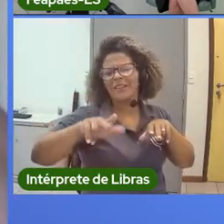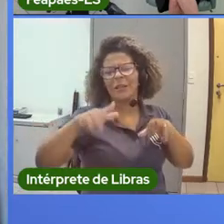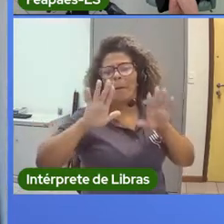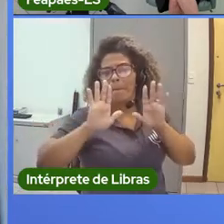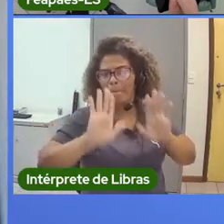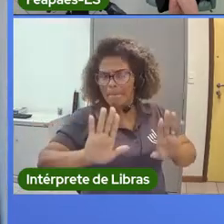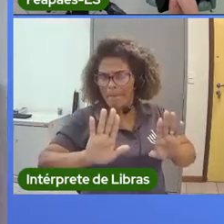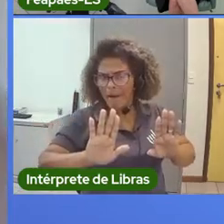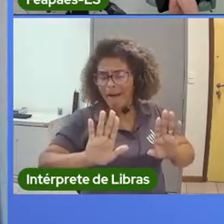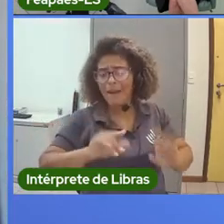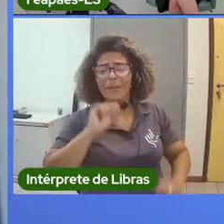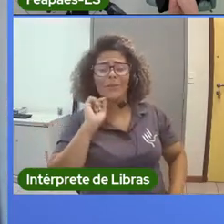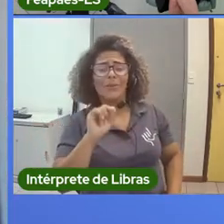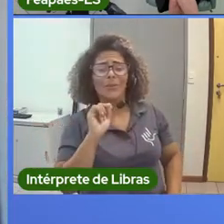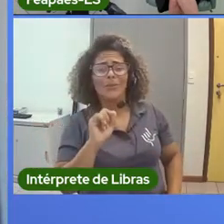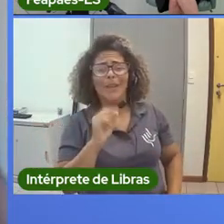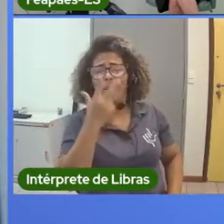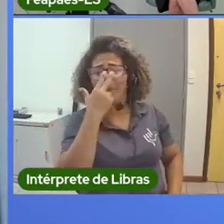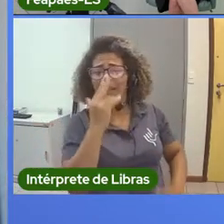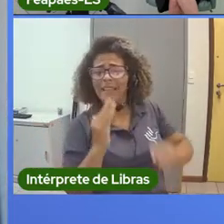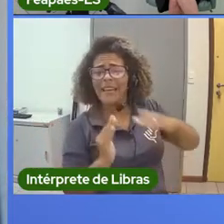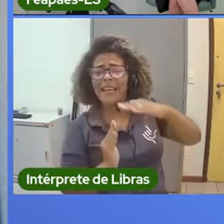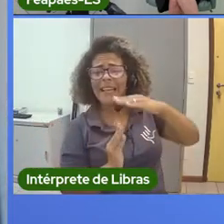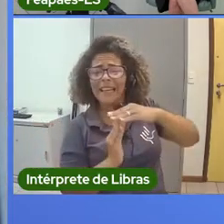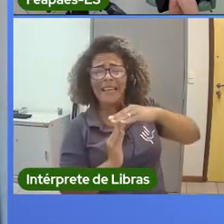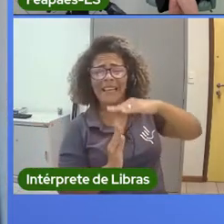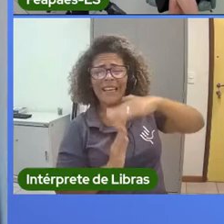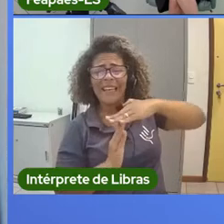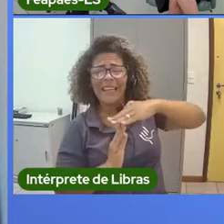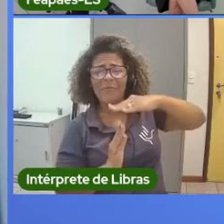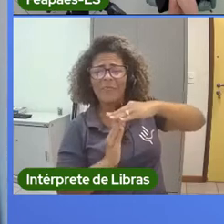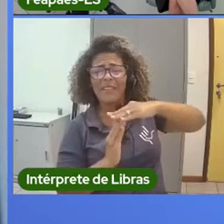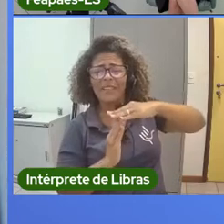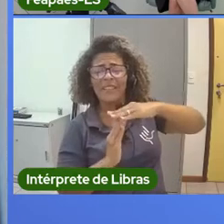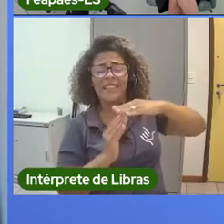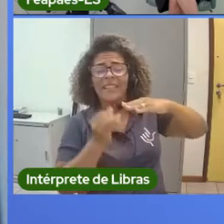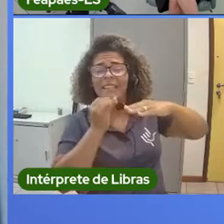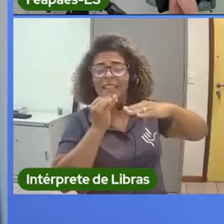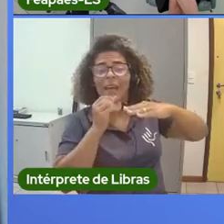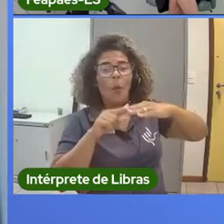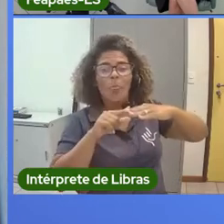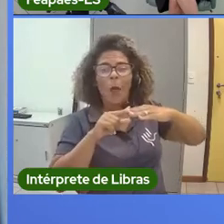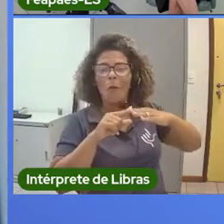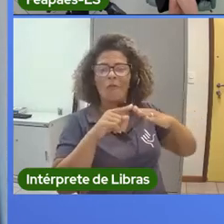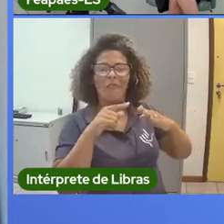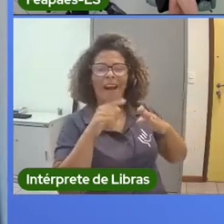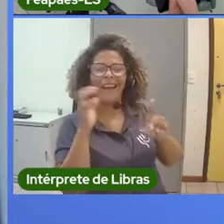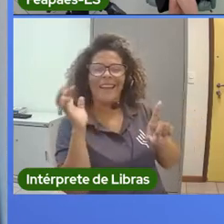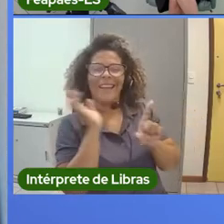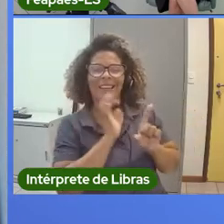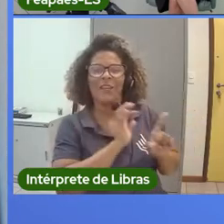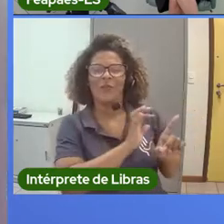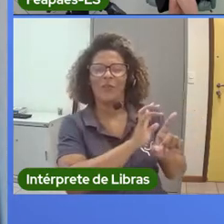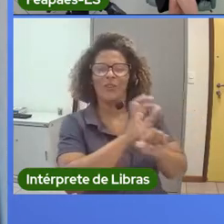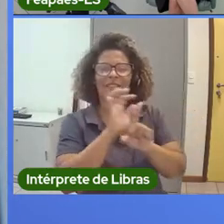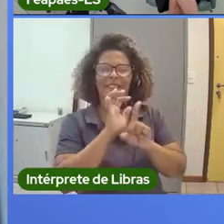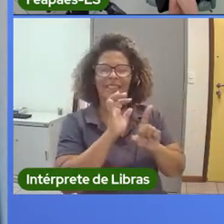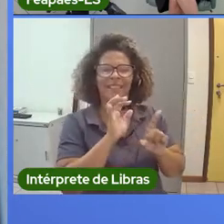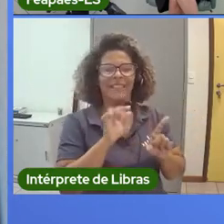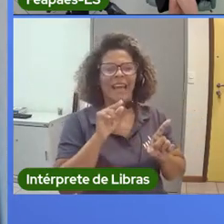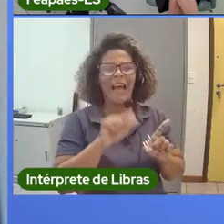mas sempre vai ser no limite aonde não ameaça ali, seja a sua capacidade